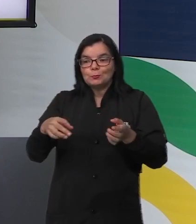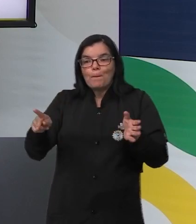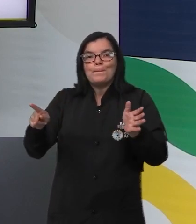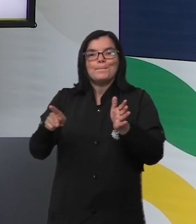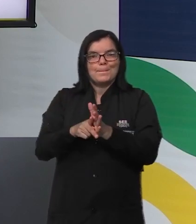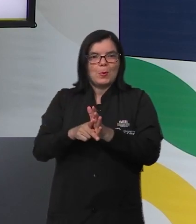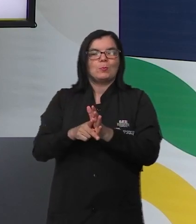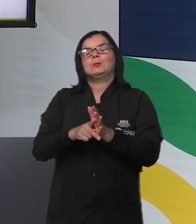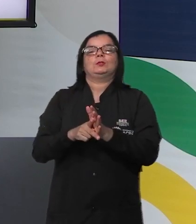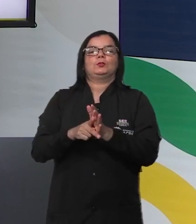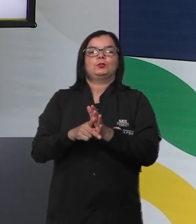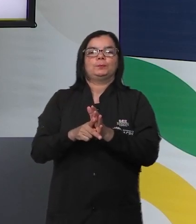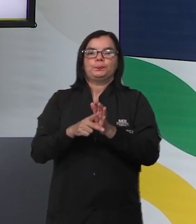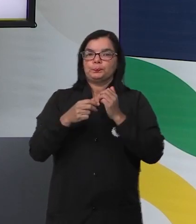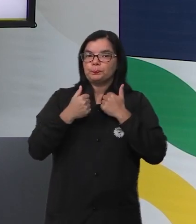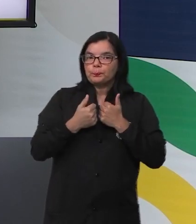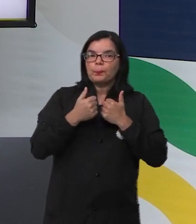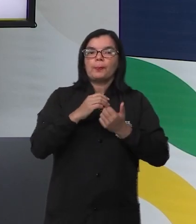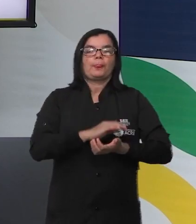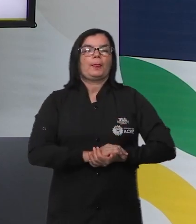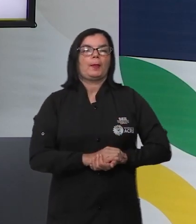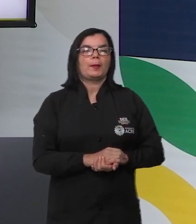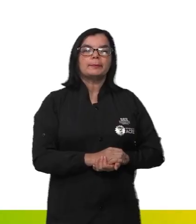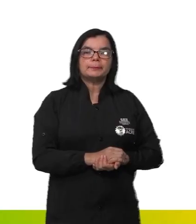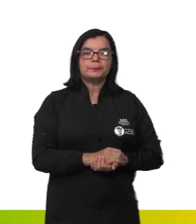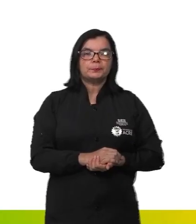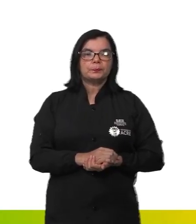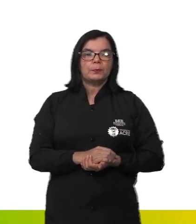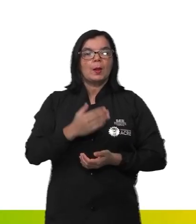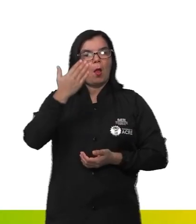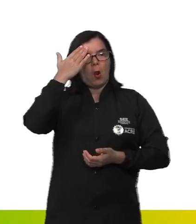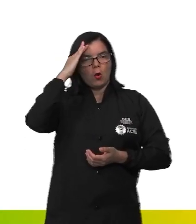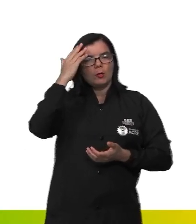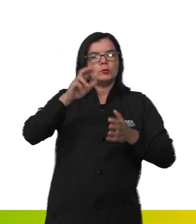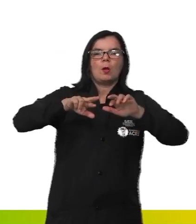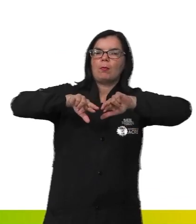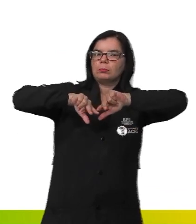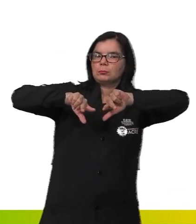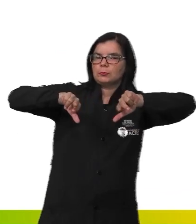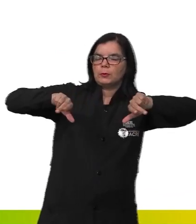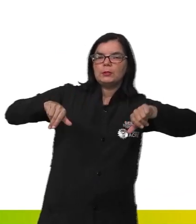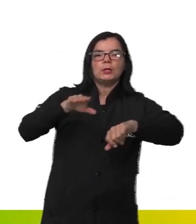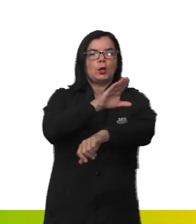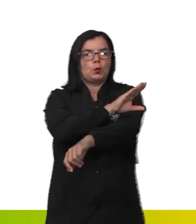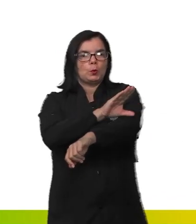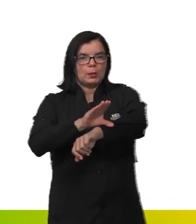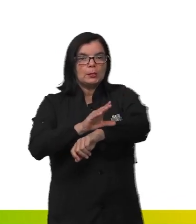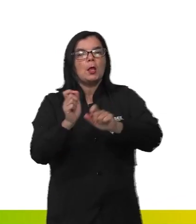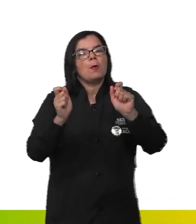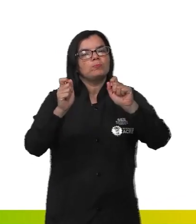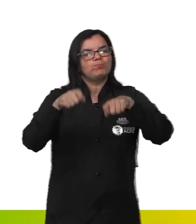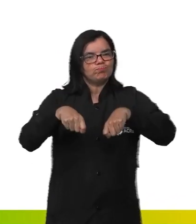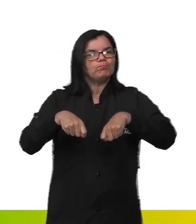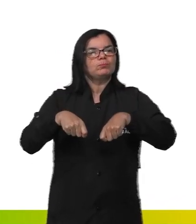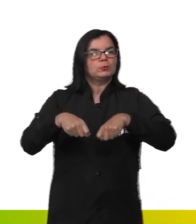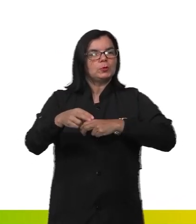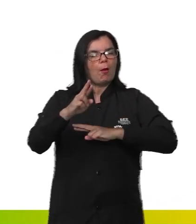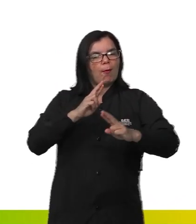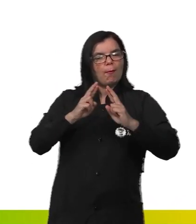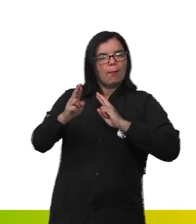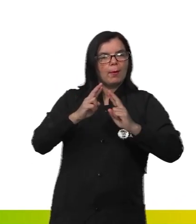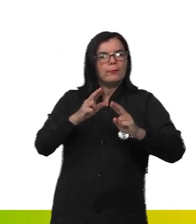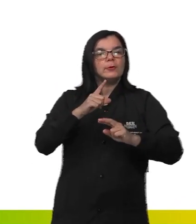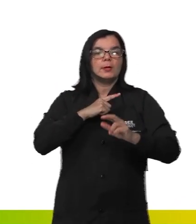determinante e preponderante, tá bom? Vamos avançar. Ó. Ao compreender a diversidade cultural e as inúmeras possibilidades relacionadas a